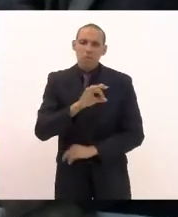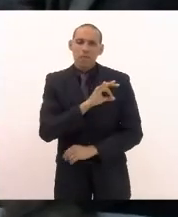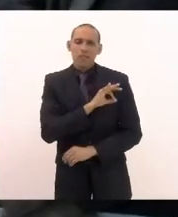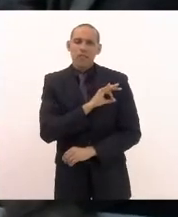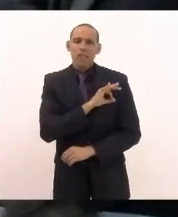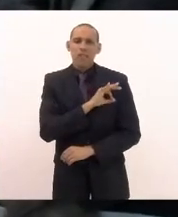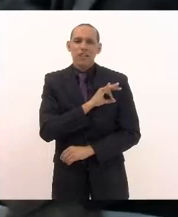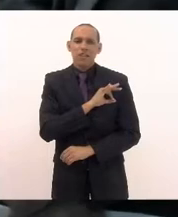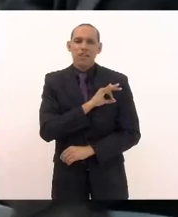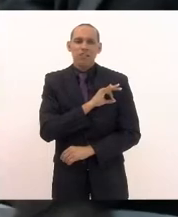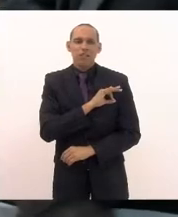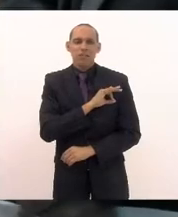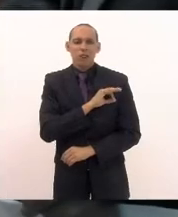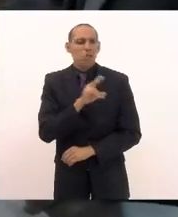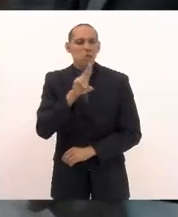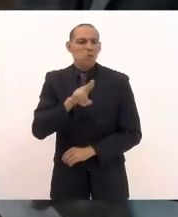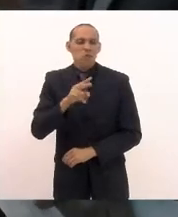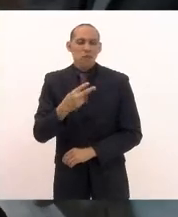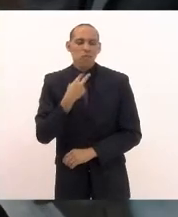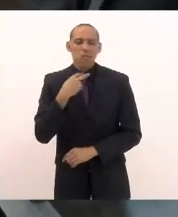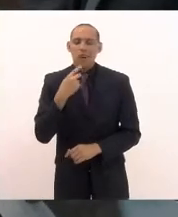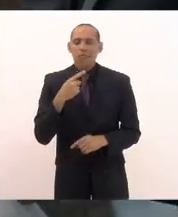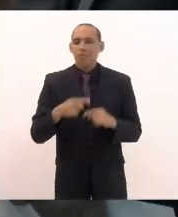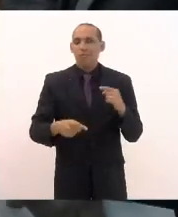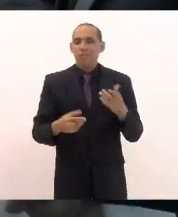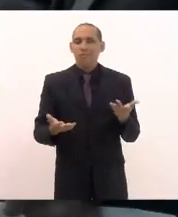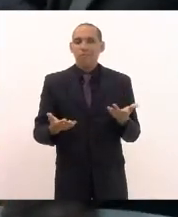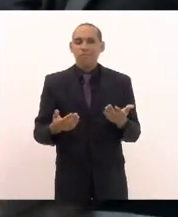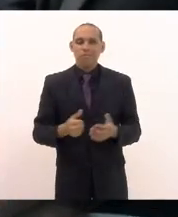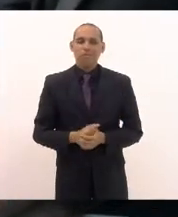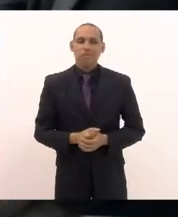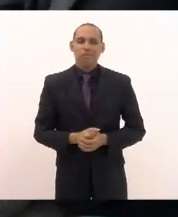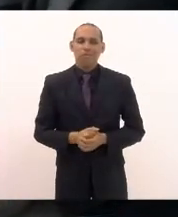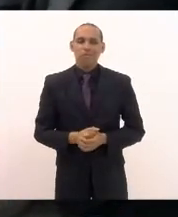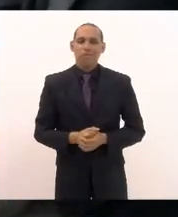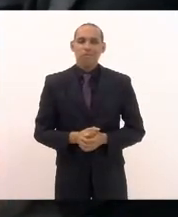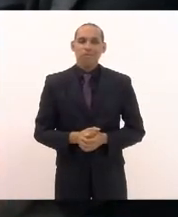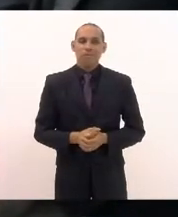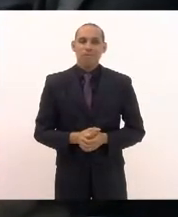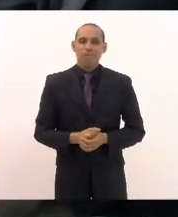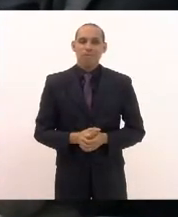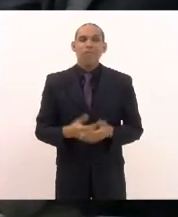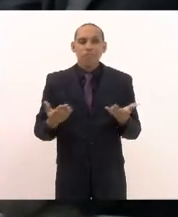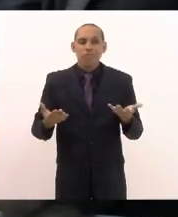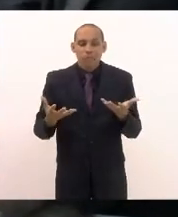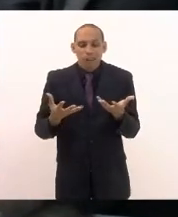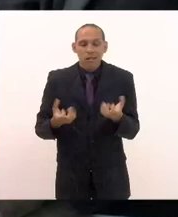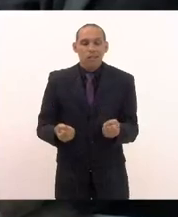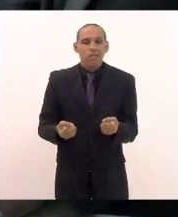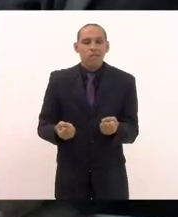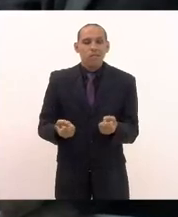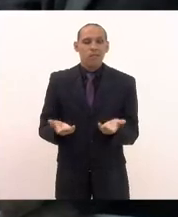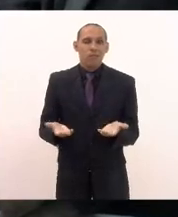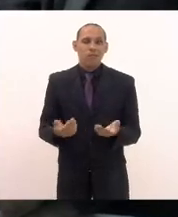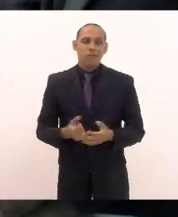não pudessem ser usadas e teve o seu pleito atendido.